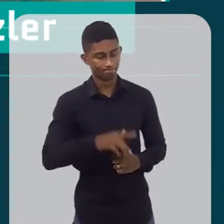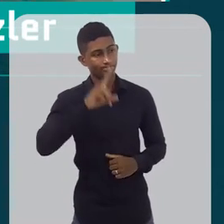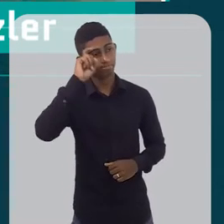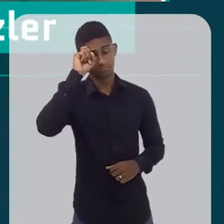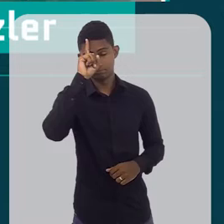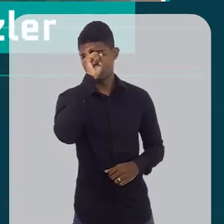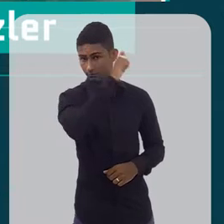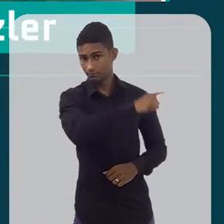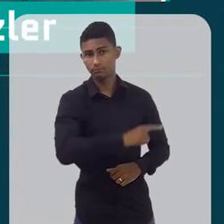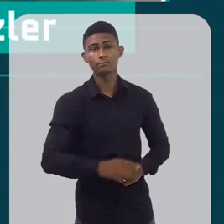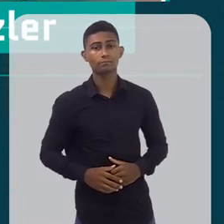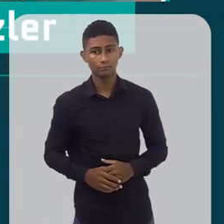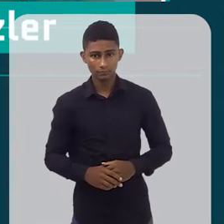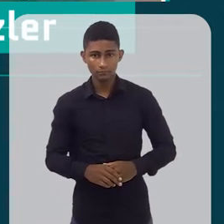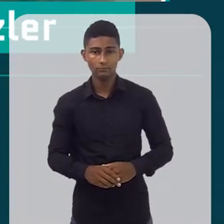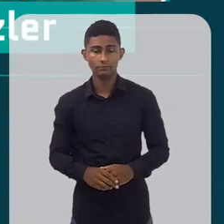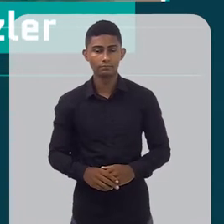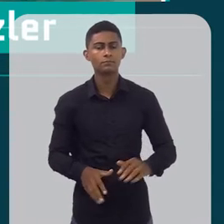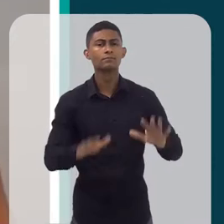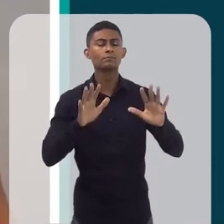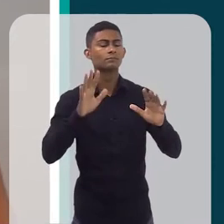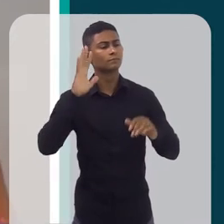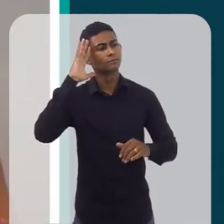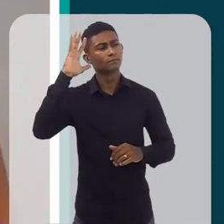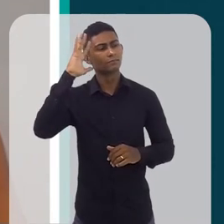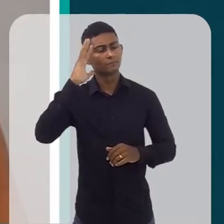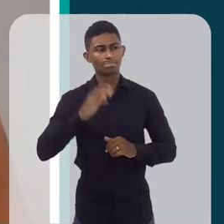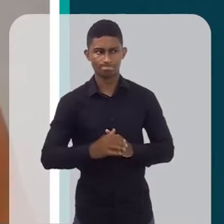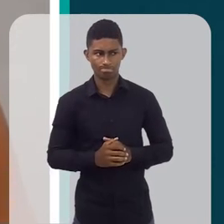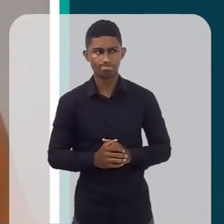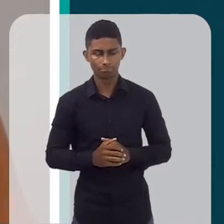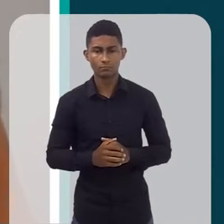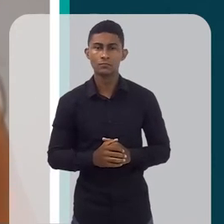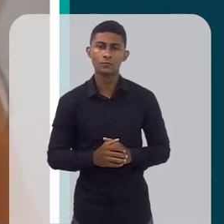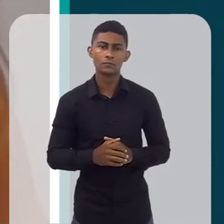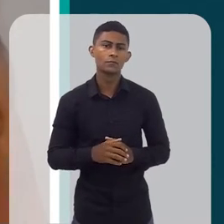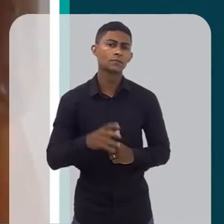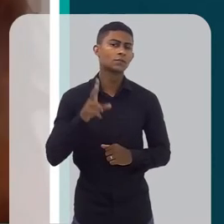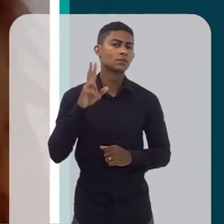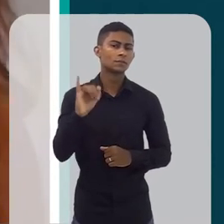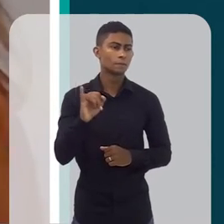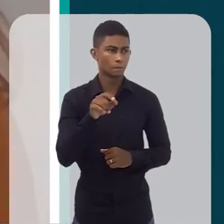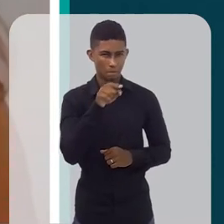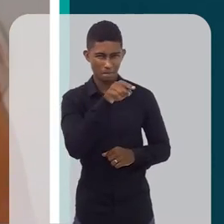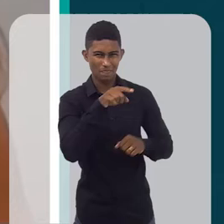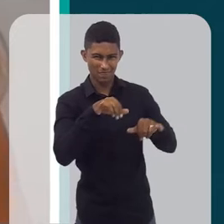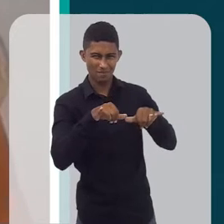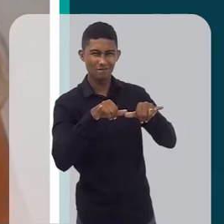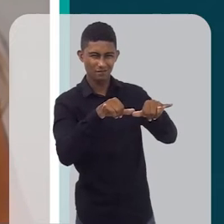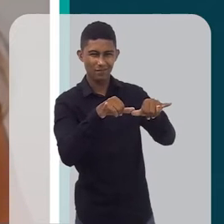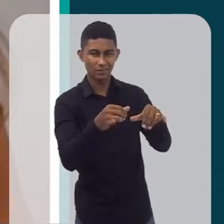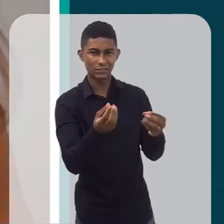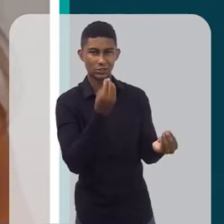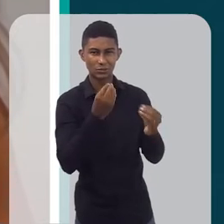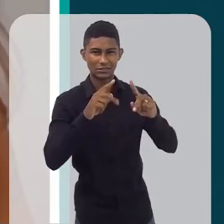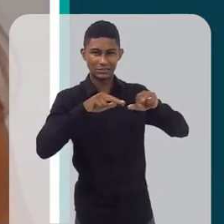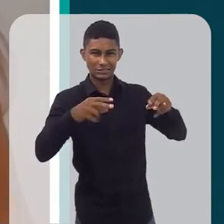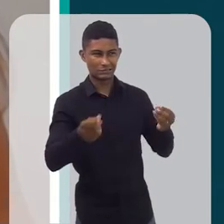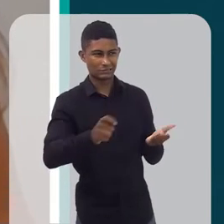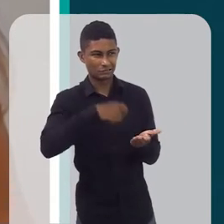É difícil mesmo, assim, é complicado. Mas se você pensar que esses alimentos